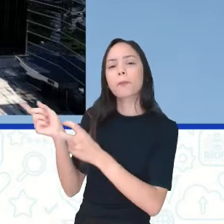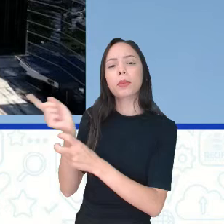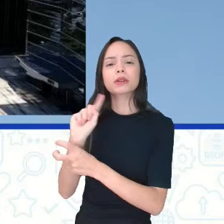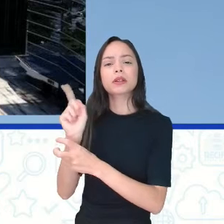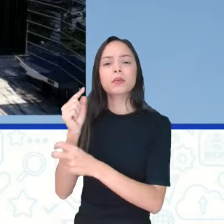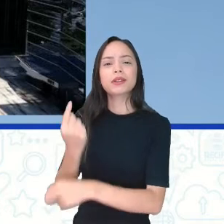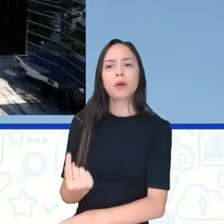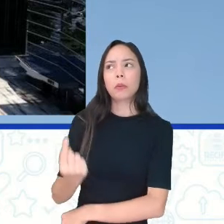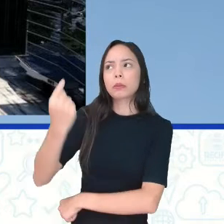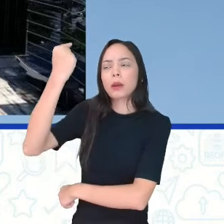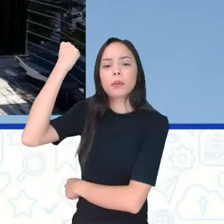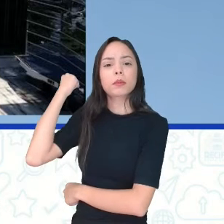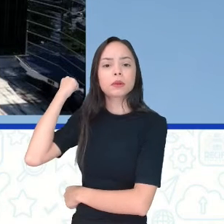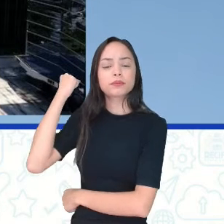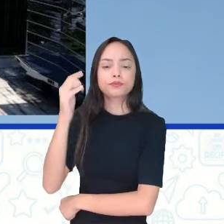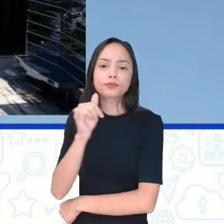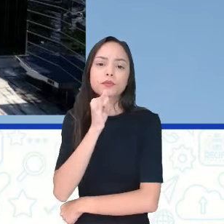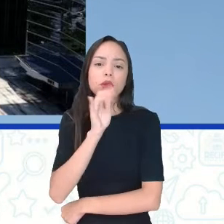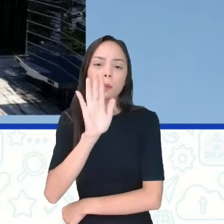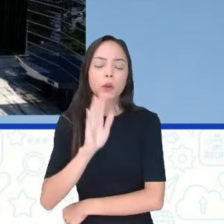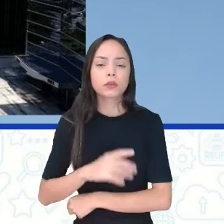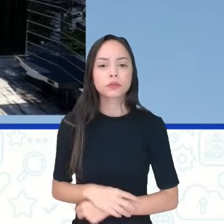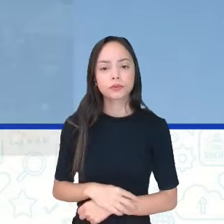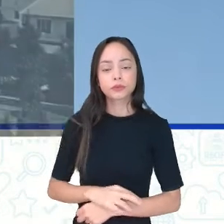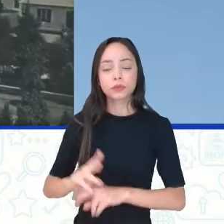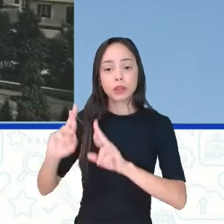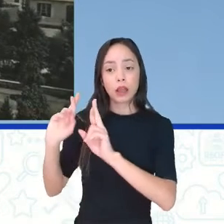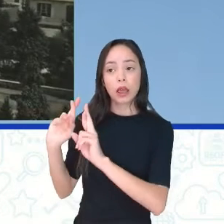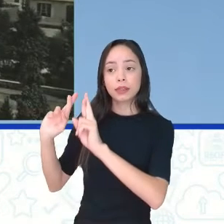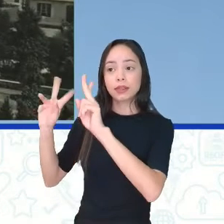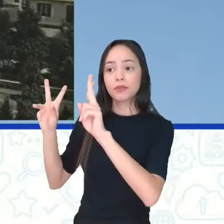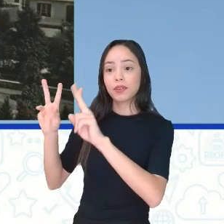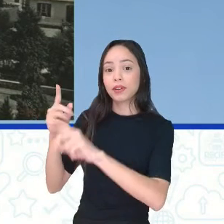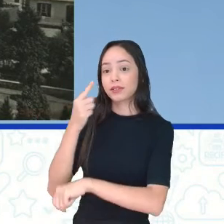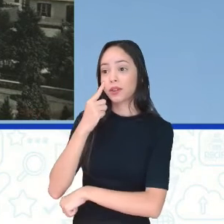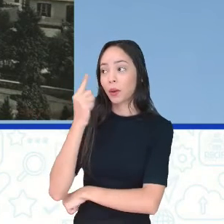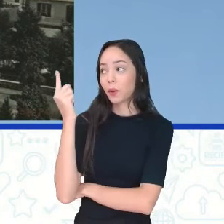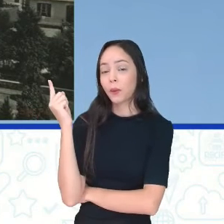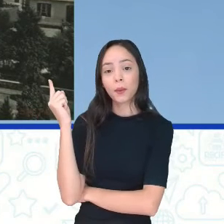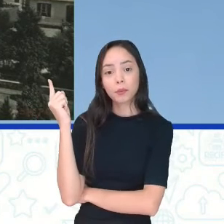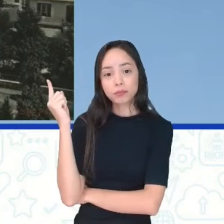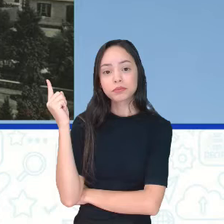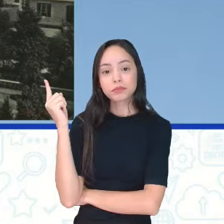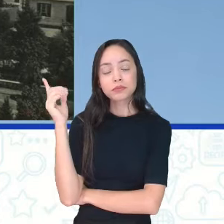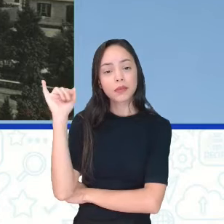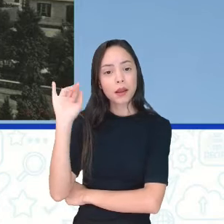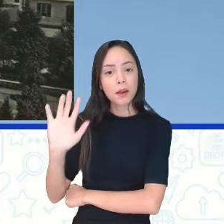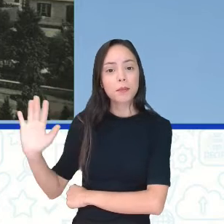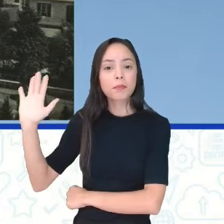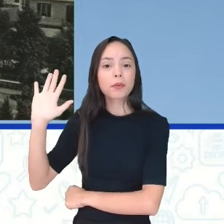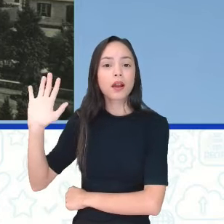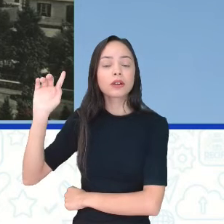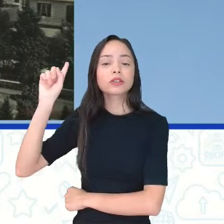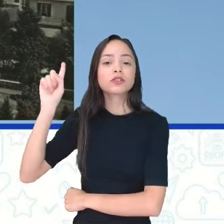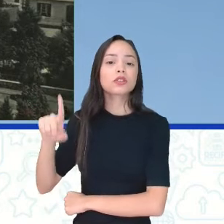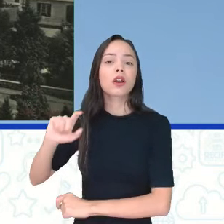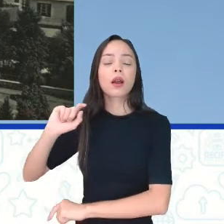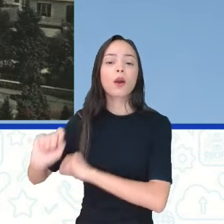lá atrás. Por exemplo, uma diferença muito grande entre essas duas imagens é a